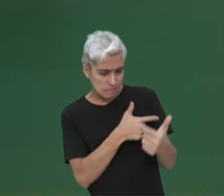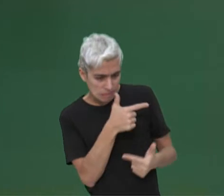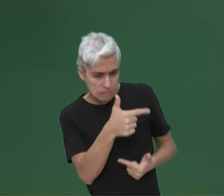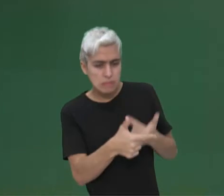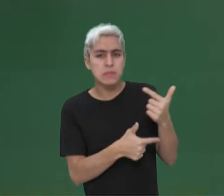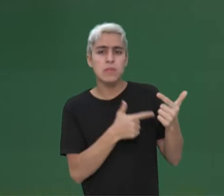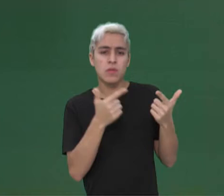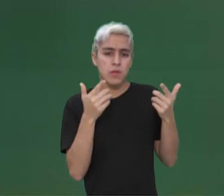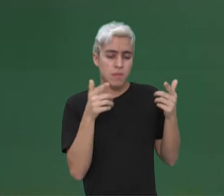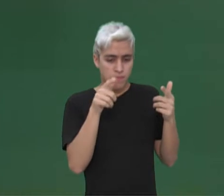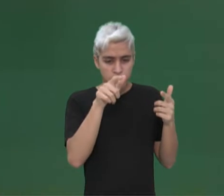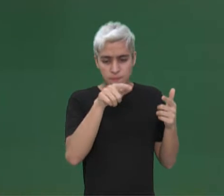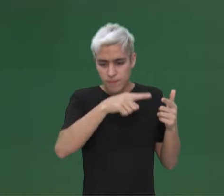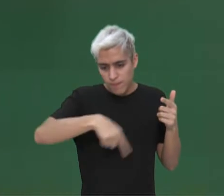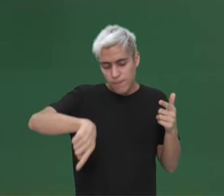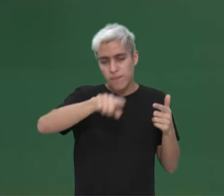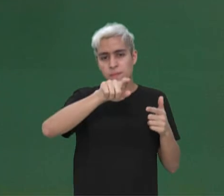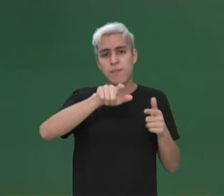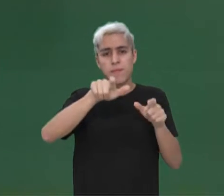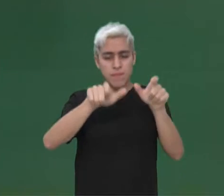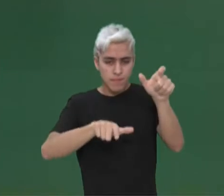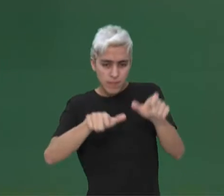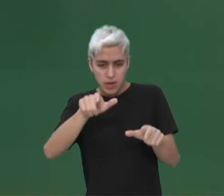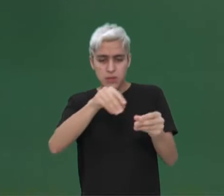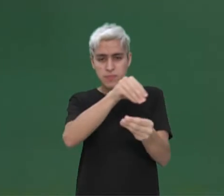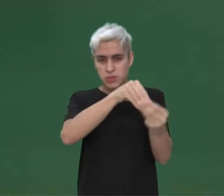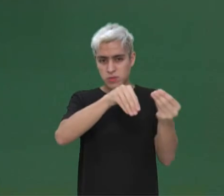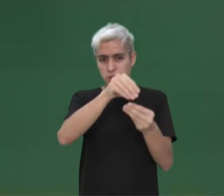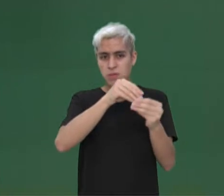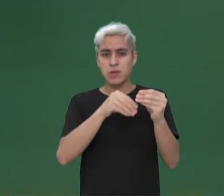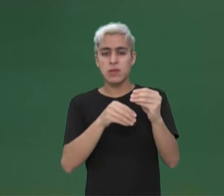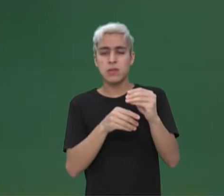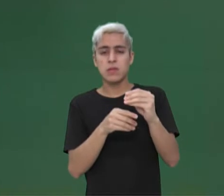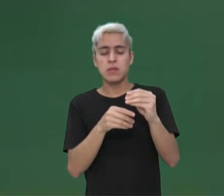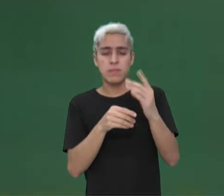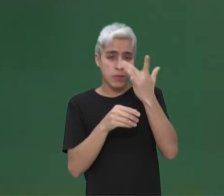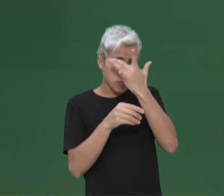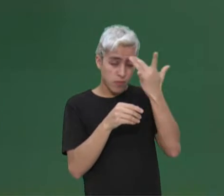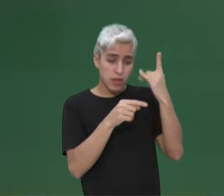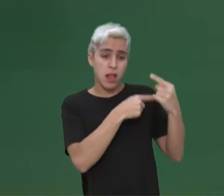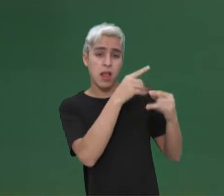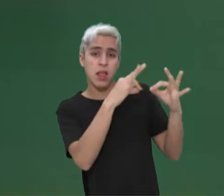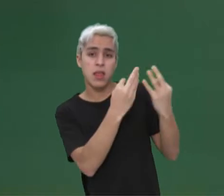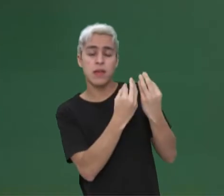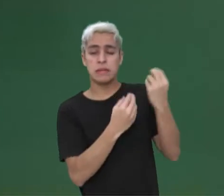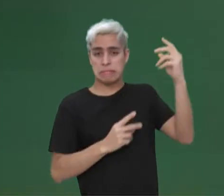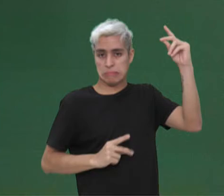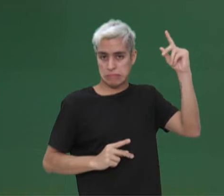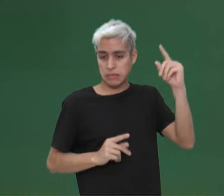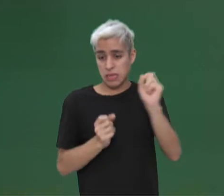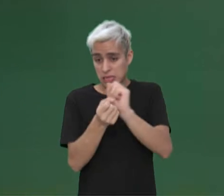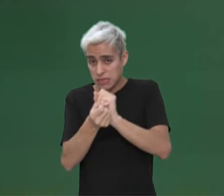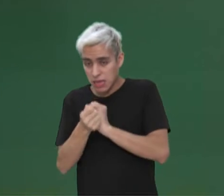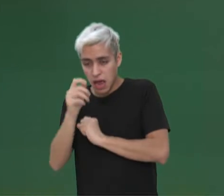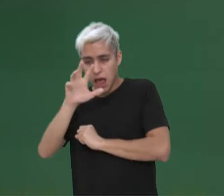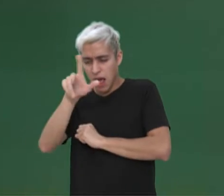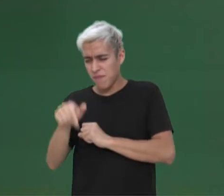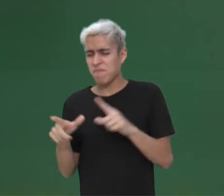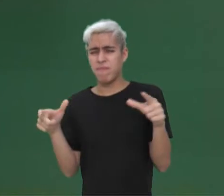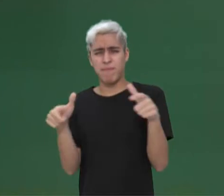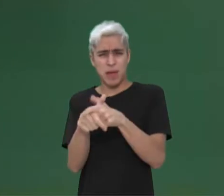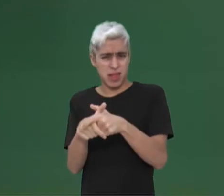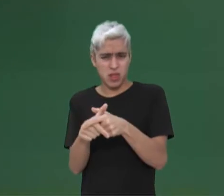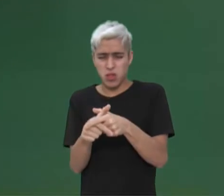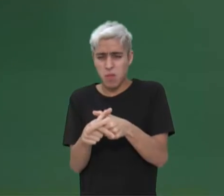trabalhavam para os crioulos, podemos dizer assim. Então, mestiços trabalhavam para os crioulos. Os escravos africanos eram minoria, como eu